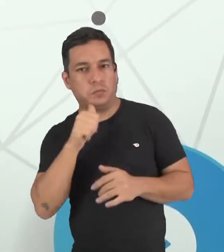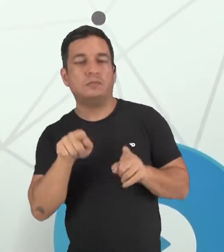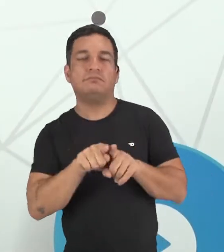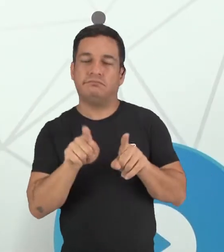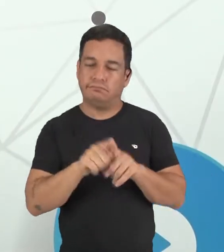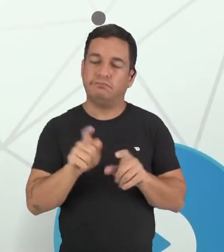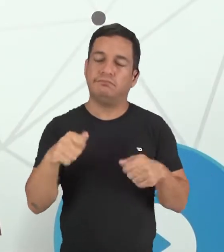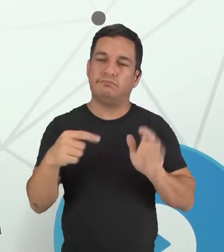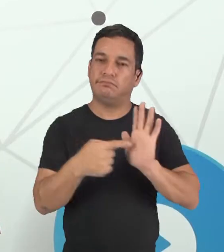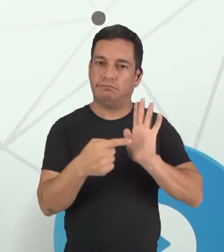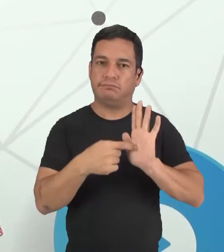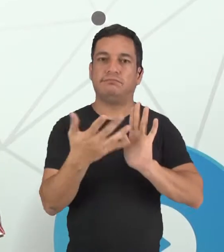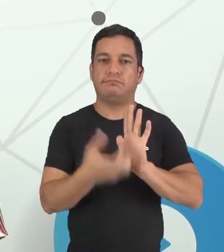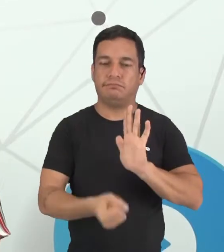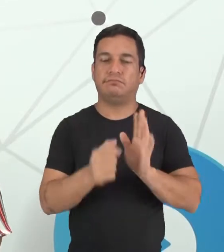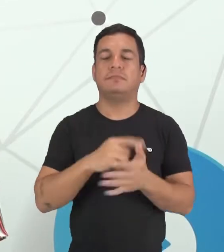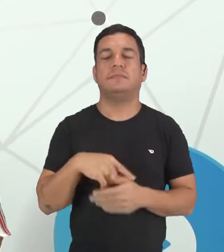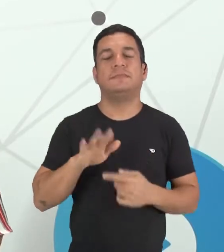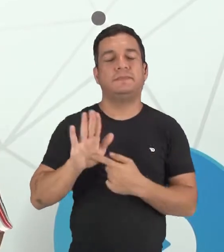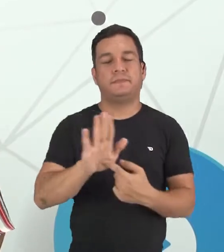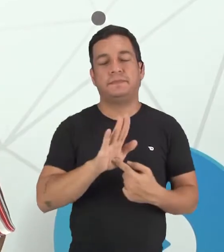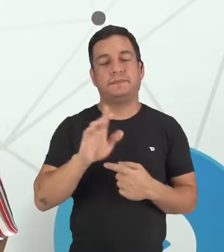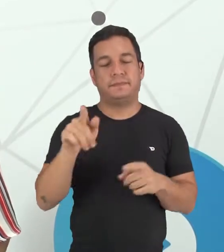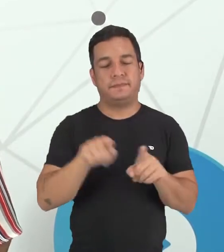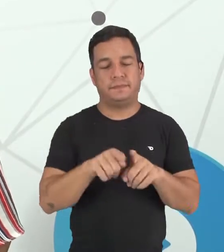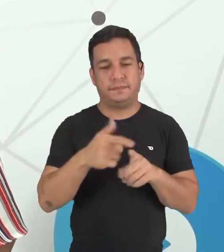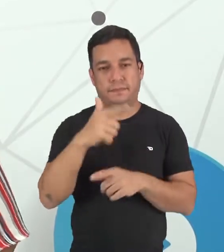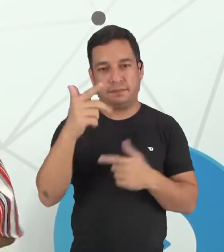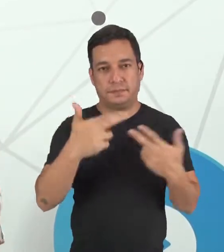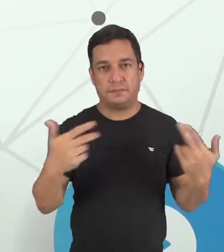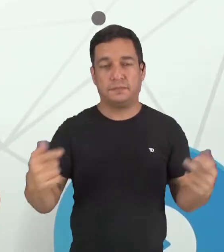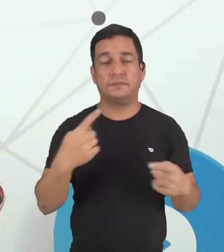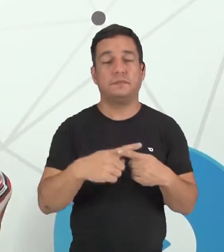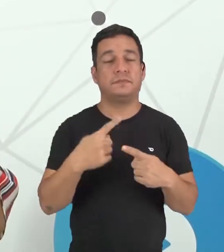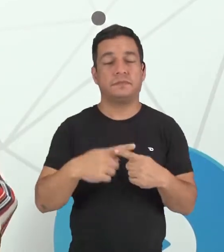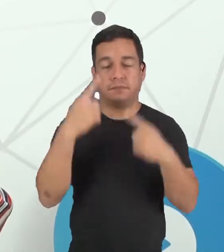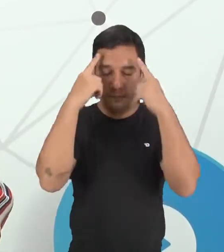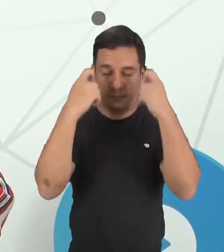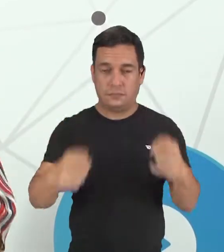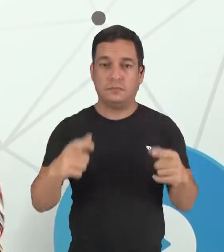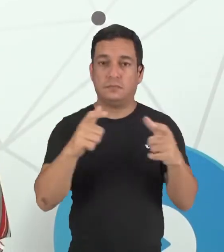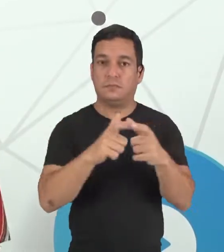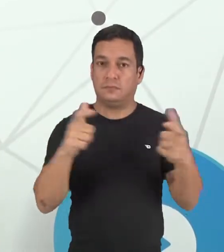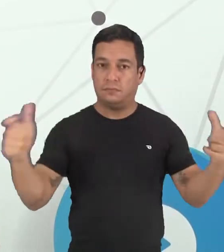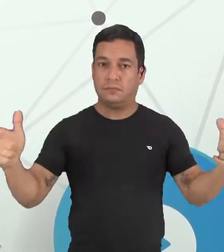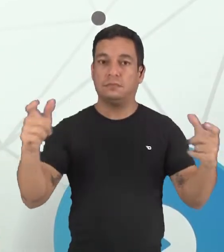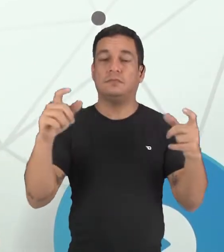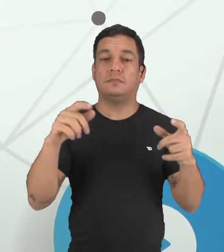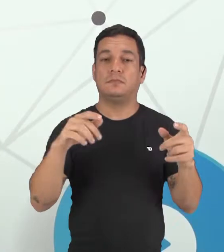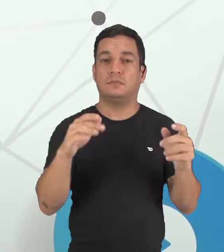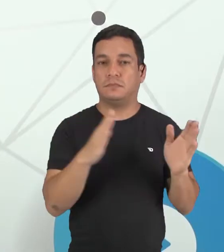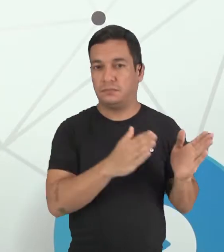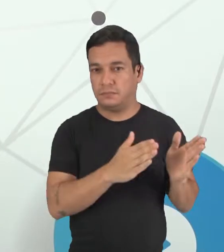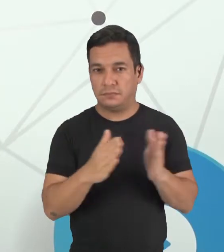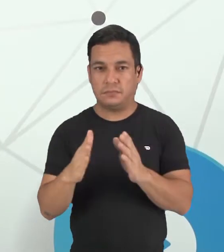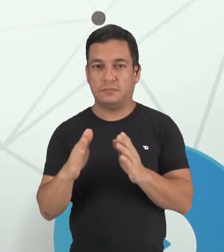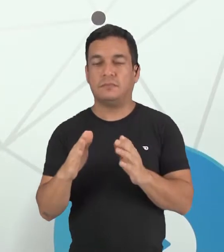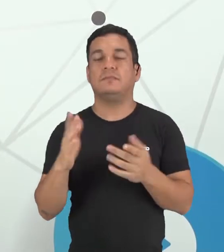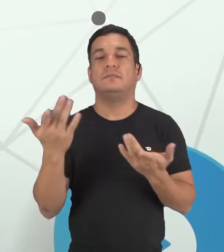Aí agora eu quero trazer para vocês por que a violência doméstica está crescendo tanto durante o período de